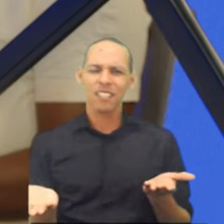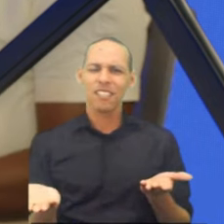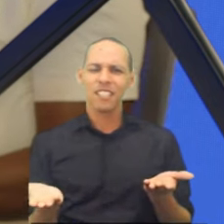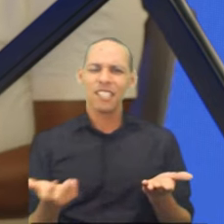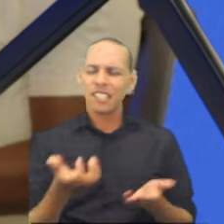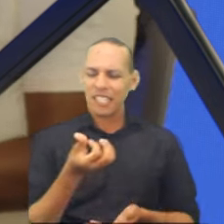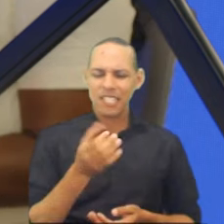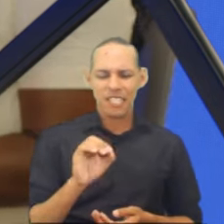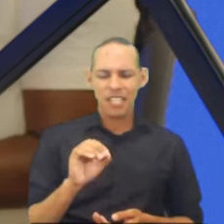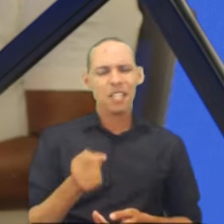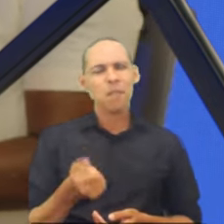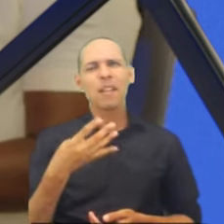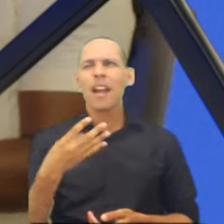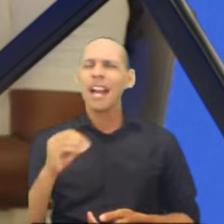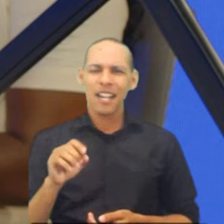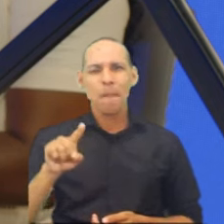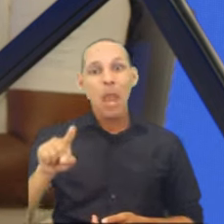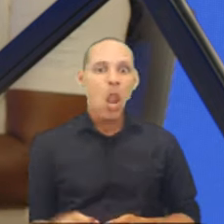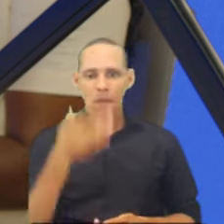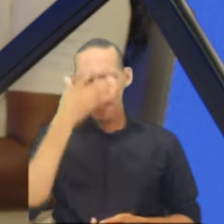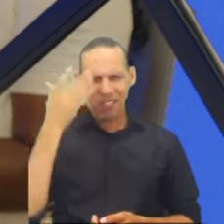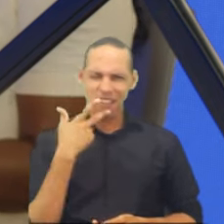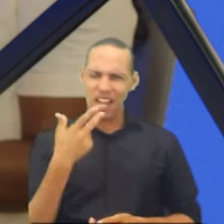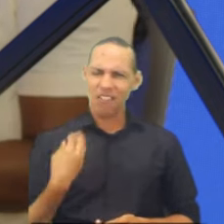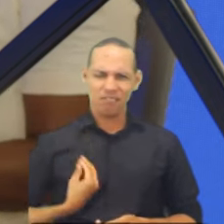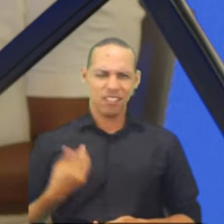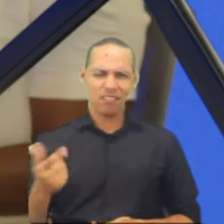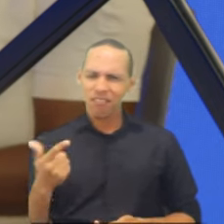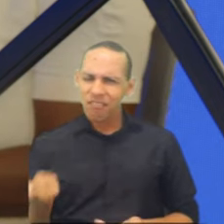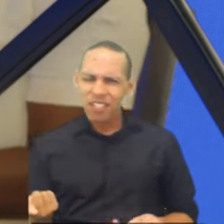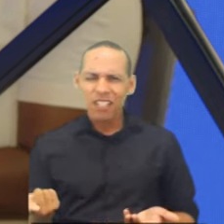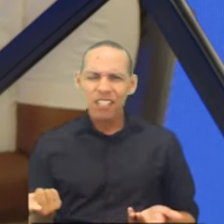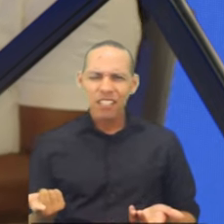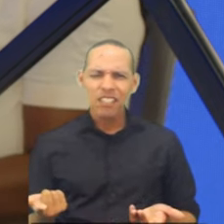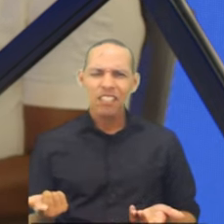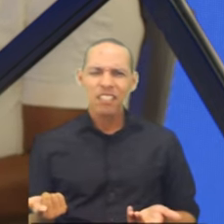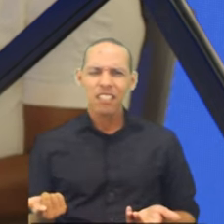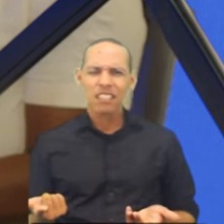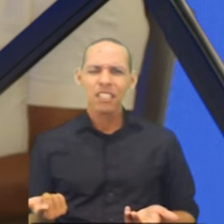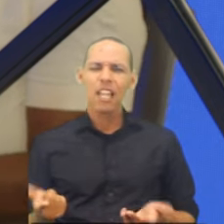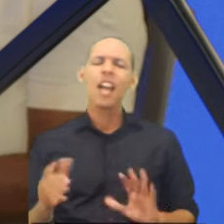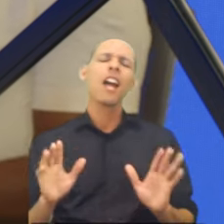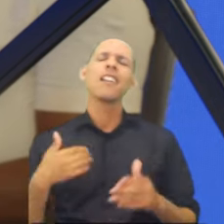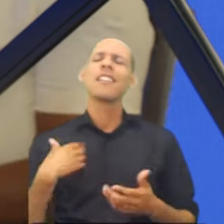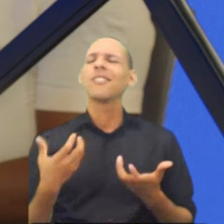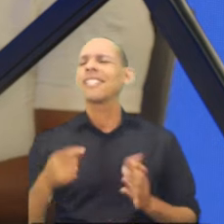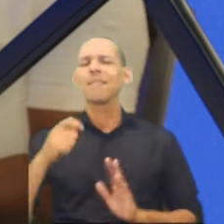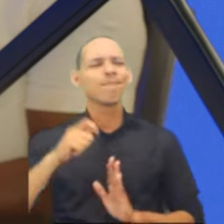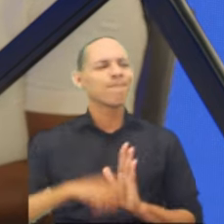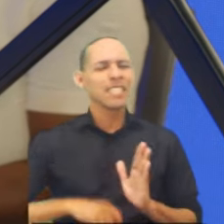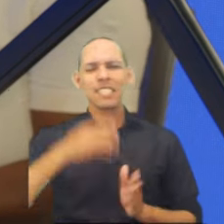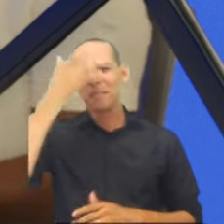tem em 60 quase 40 milhões de pessoas você fala que não existe no meio de 40 milhões que eles falar assim ah eu